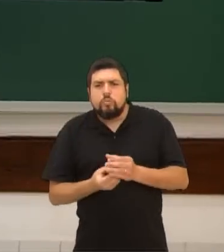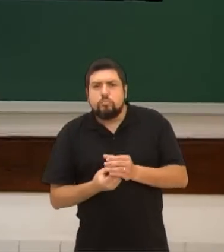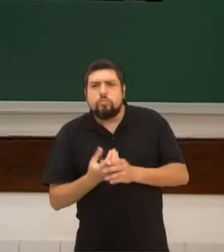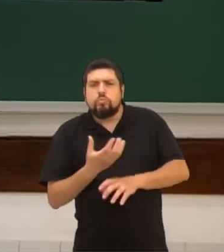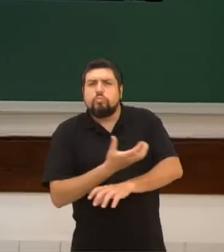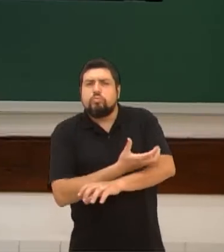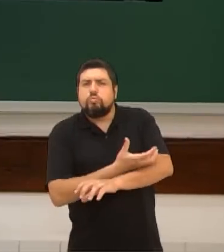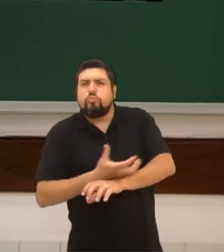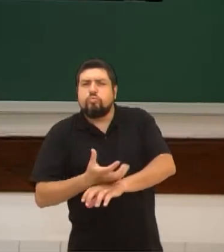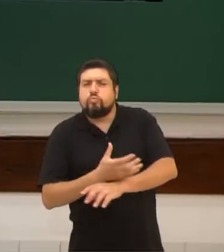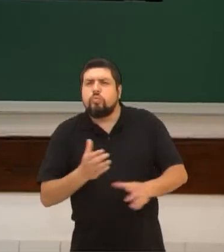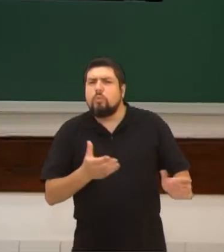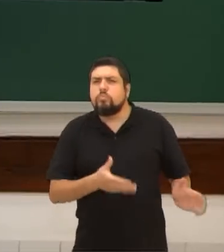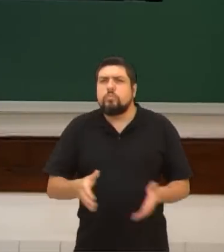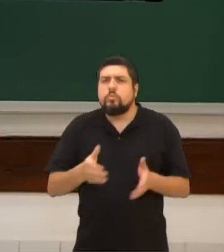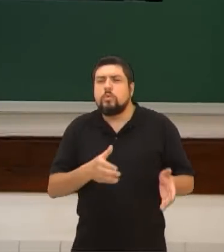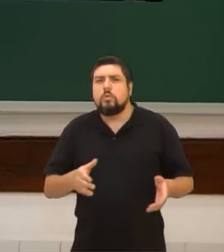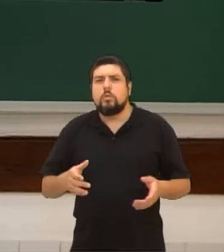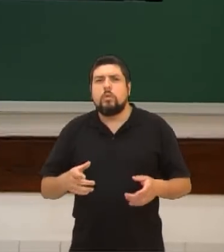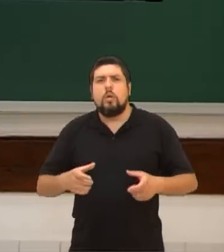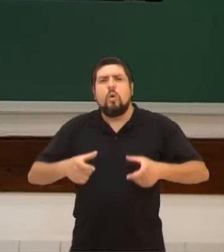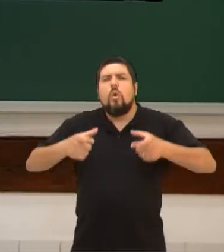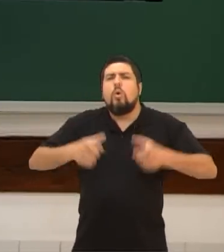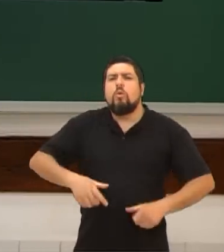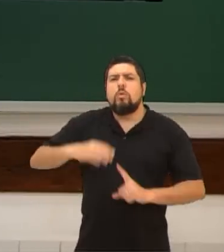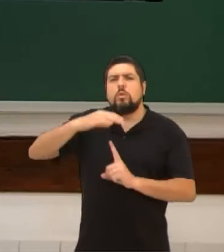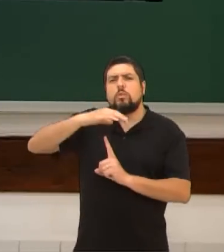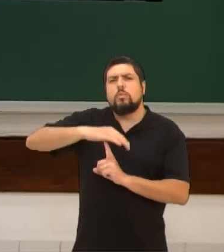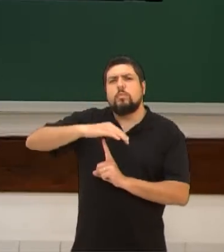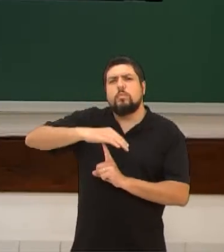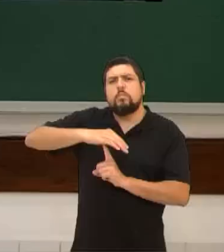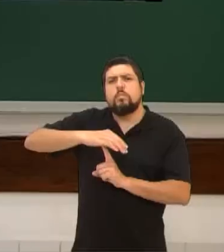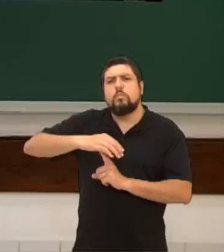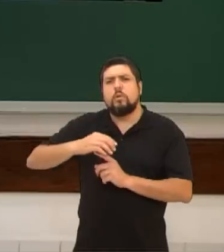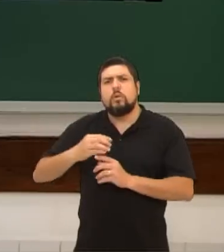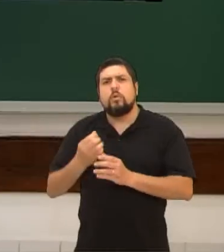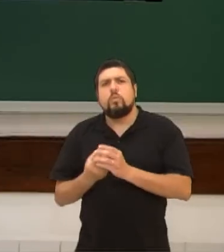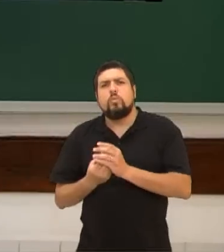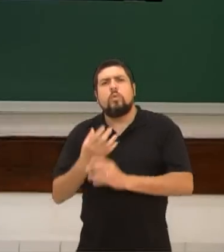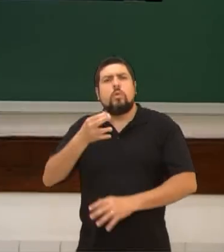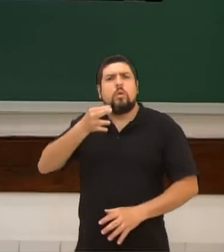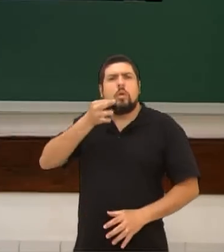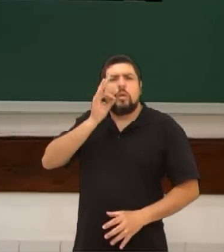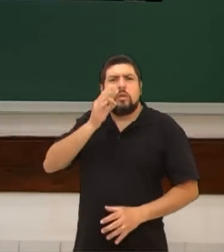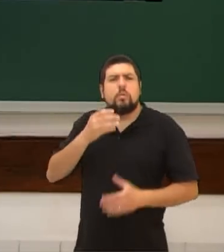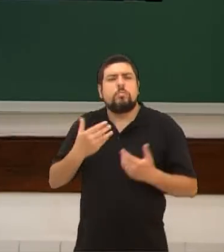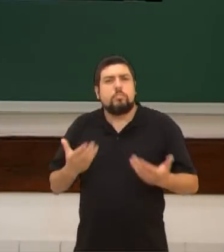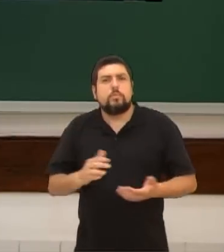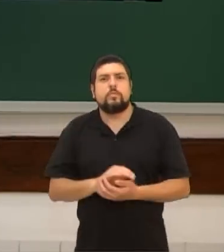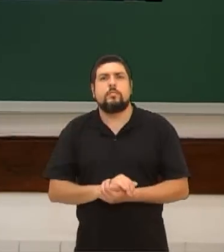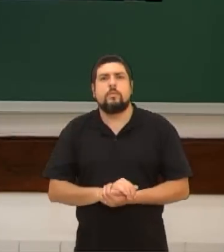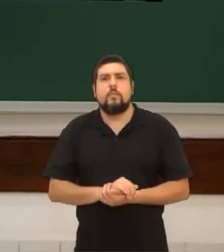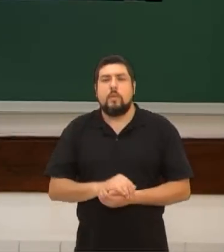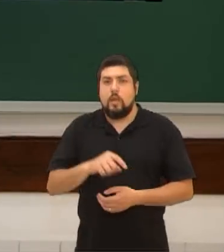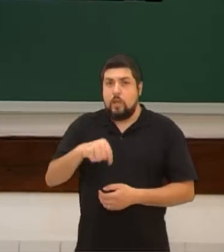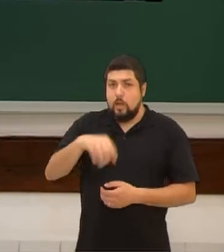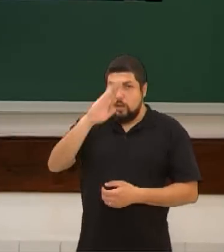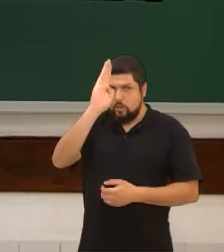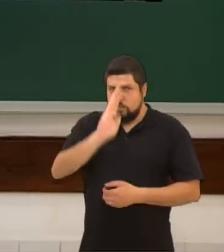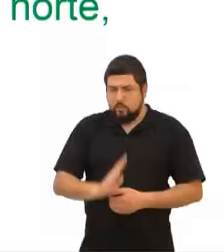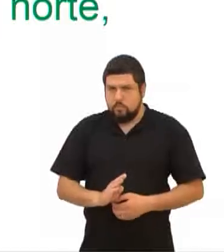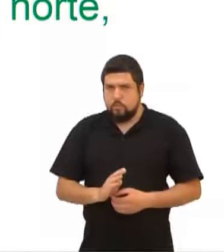Brasil? Em qual região do Paraná se organizou a produção cafeeira? Bem tranquilo da gente responder, né? Aqui no Brasil,